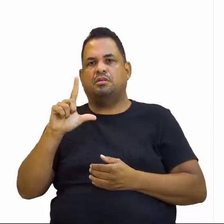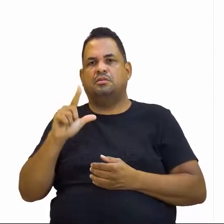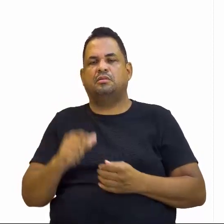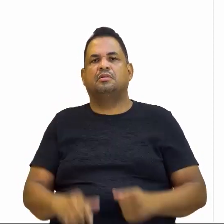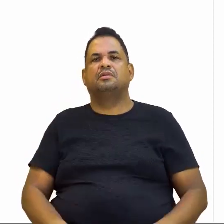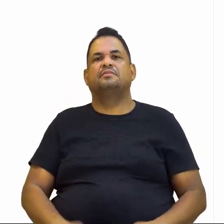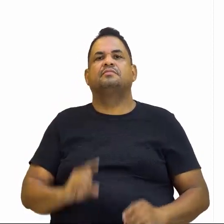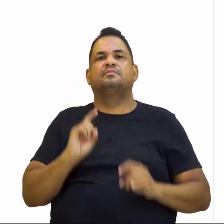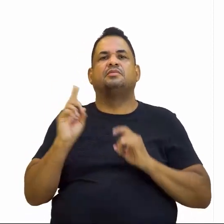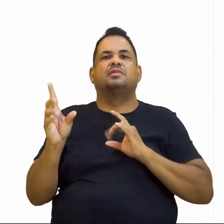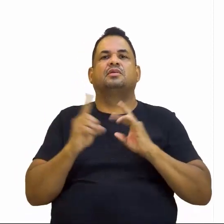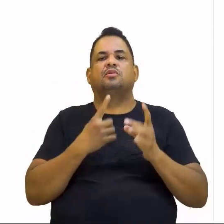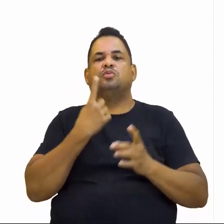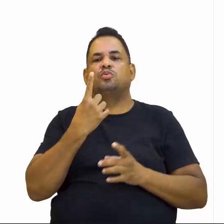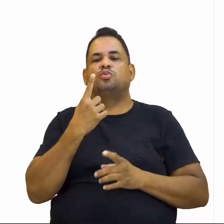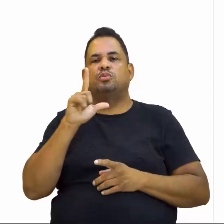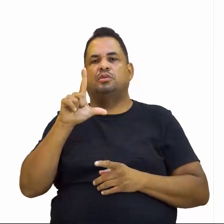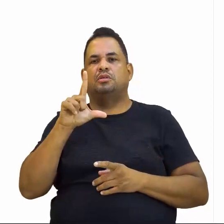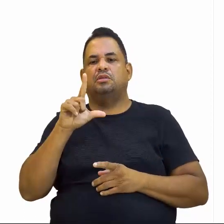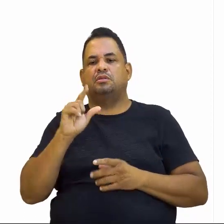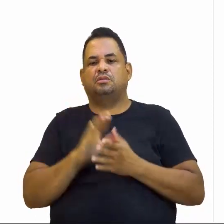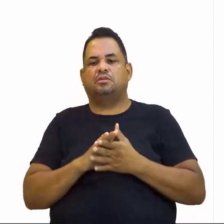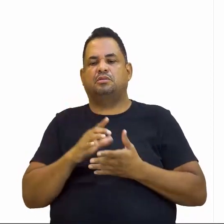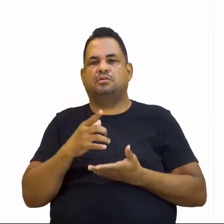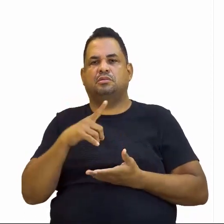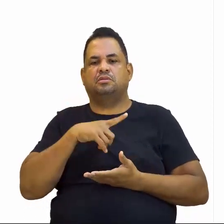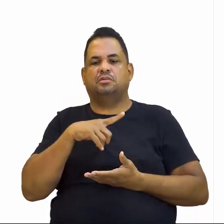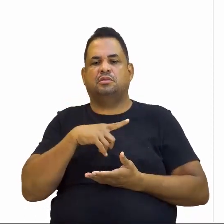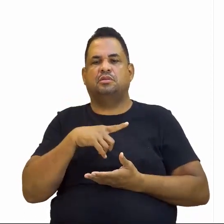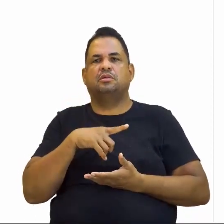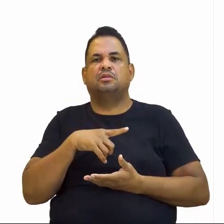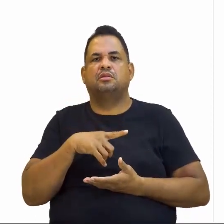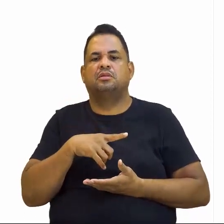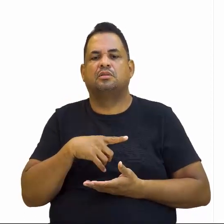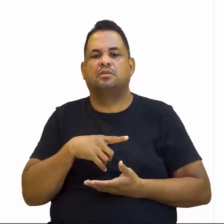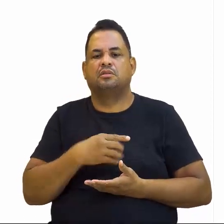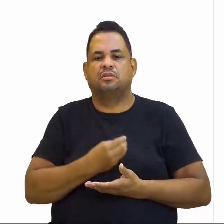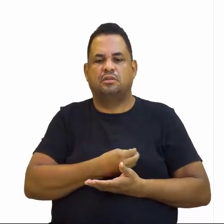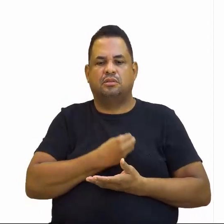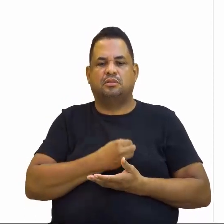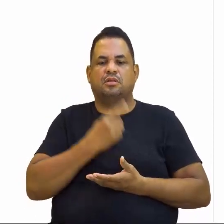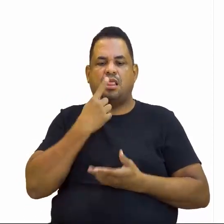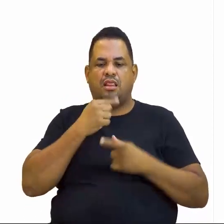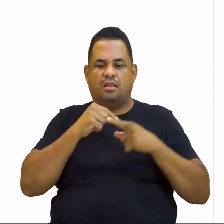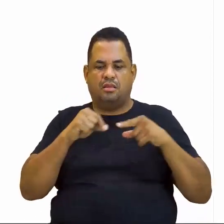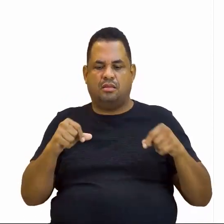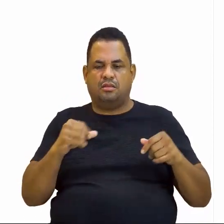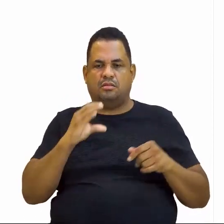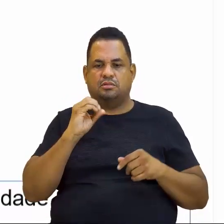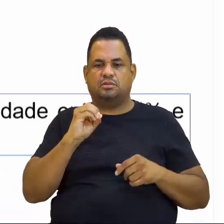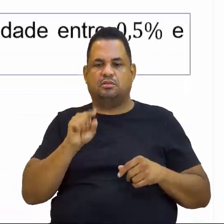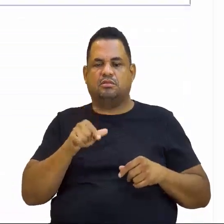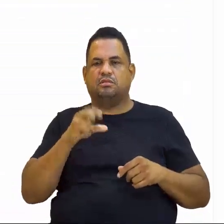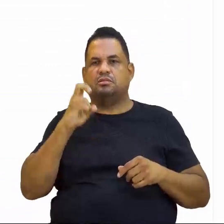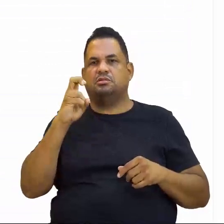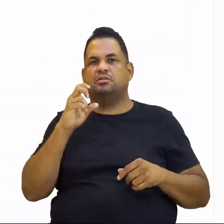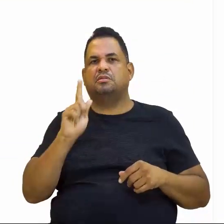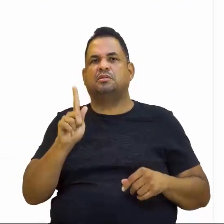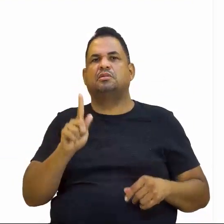A cada 1 litro de água, a gente tem uma presença de sal de 0,5